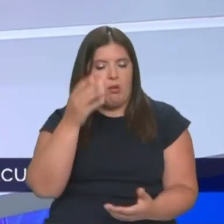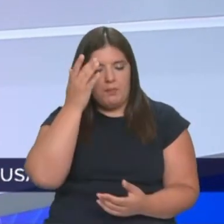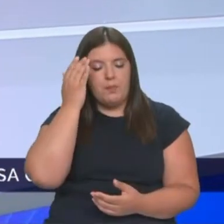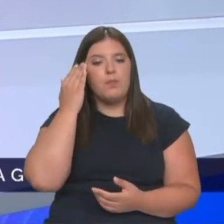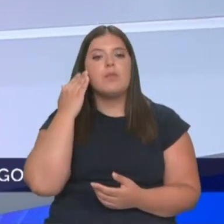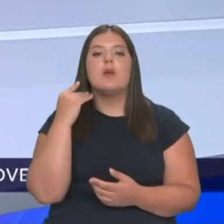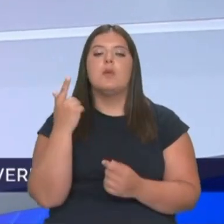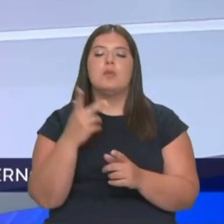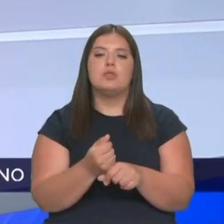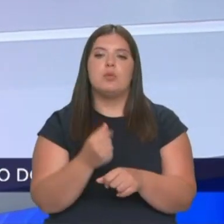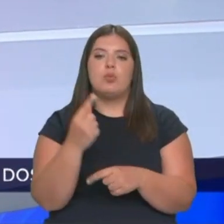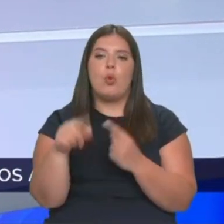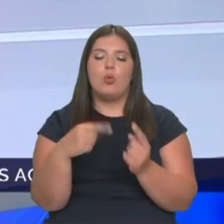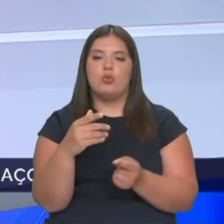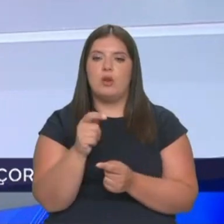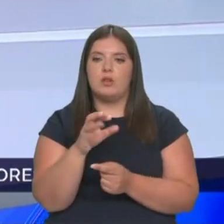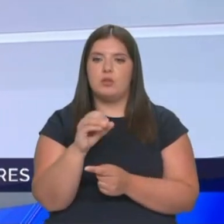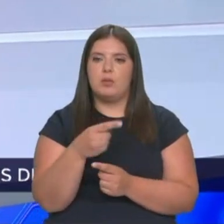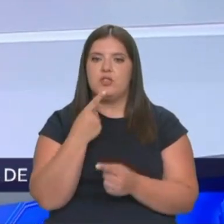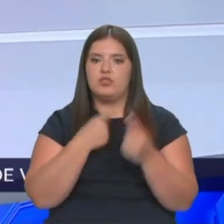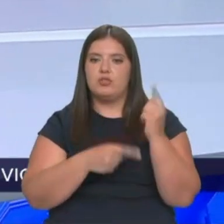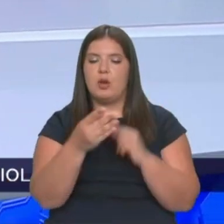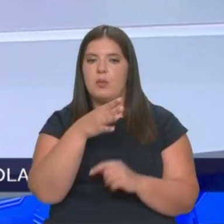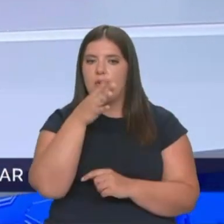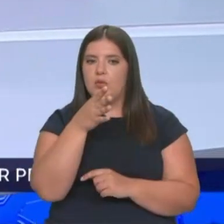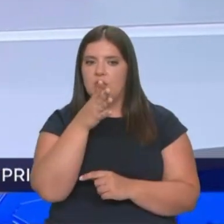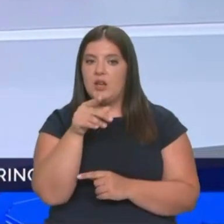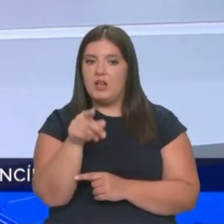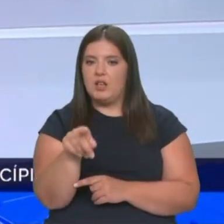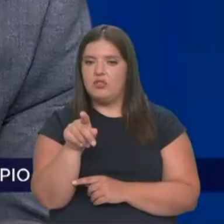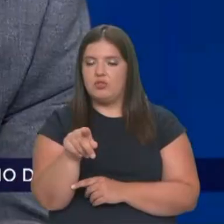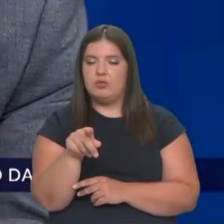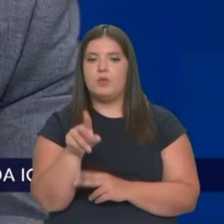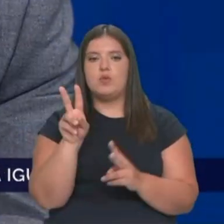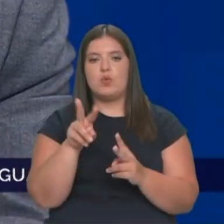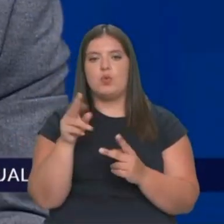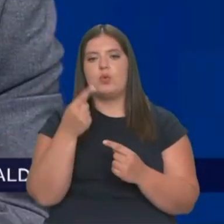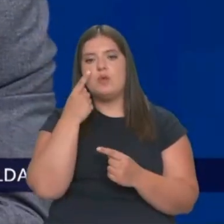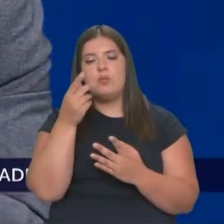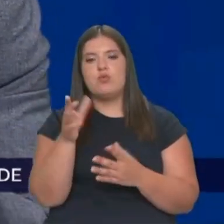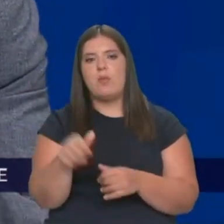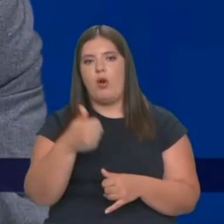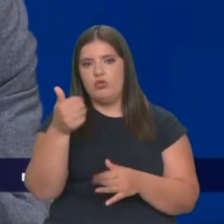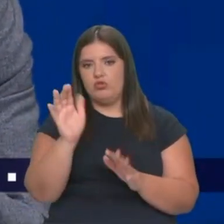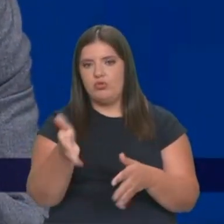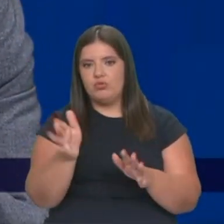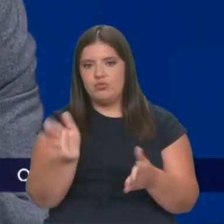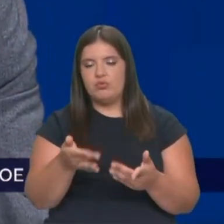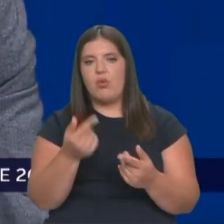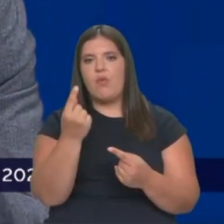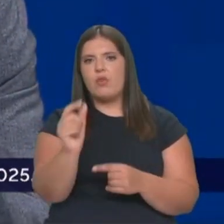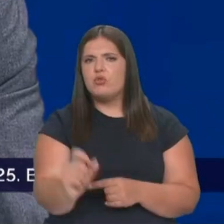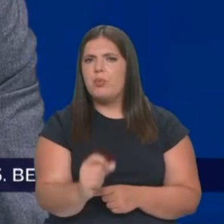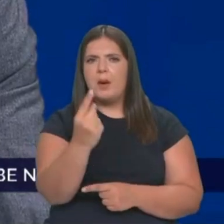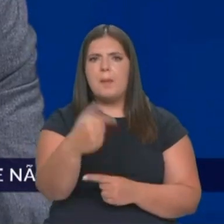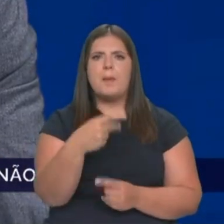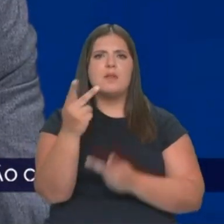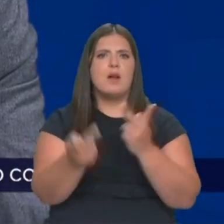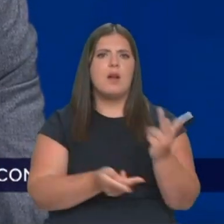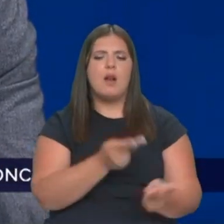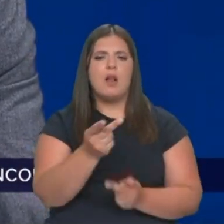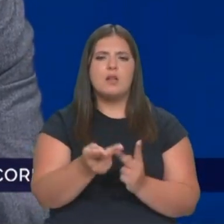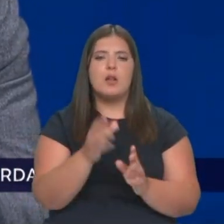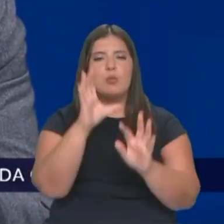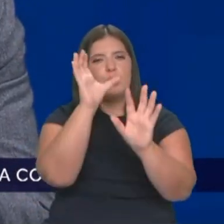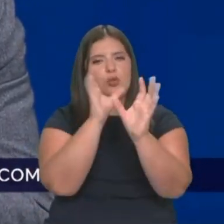temos um outro exoplaneta estranho para contar. E este exoplaneta nós já conhecemos um bocadinho melhor. Foi um dos primeiros analisados pelo